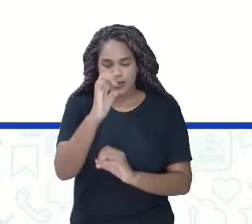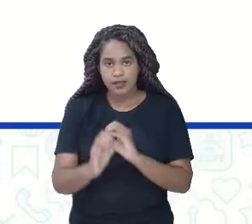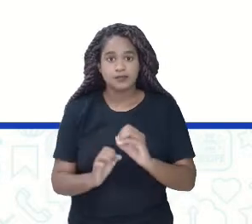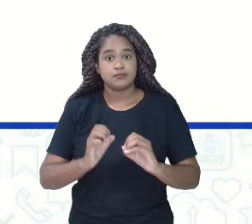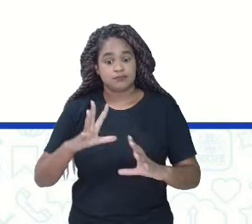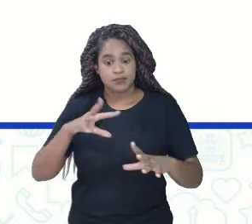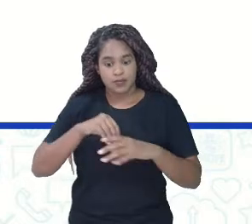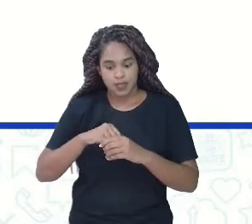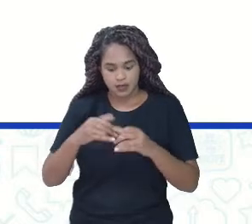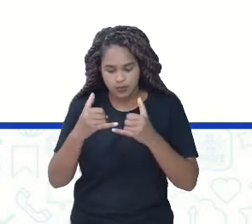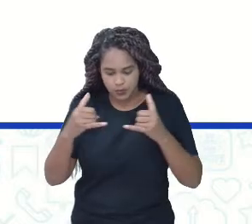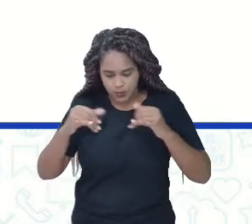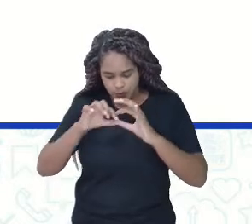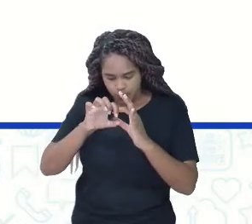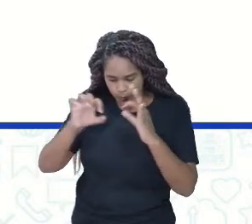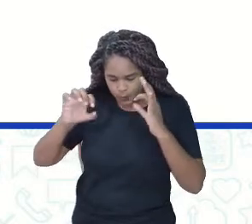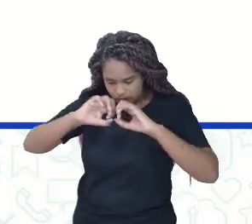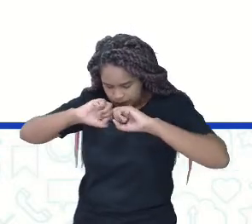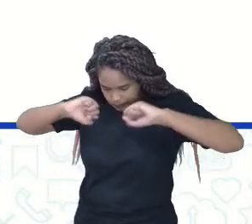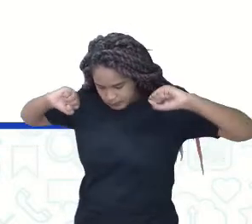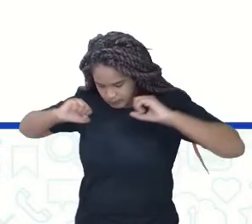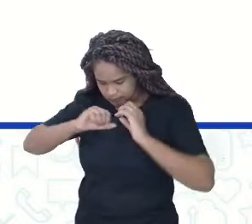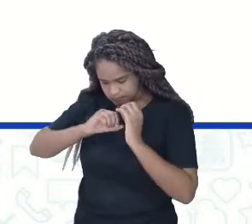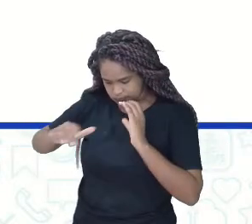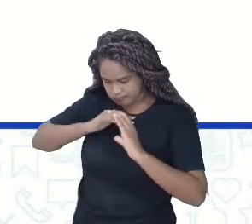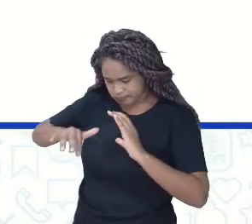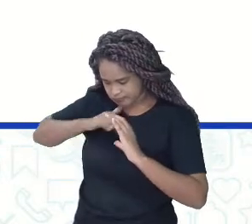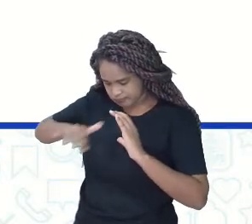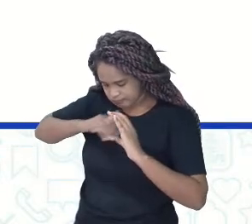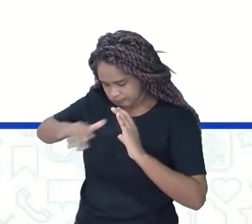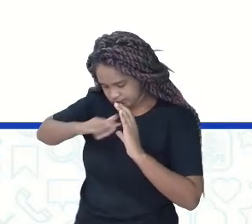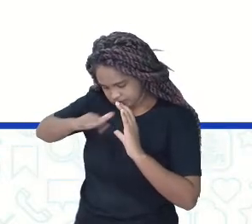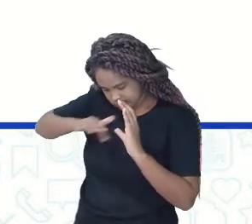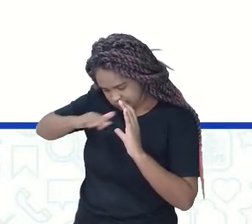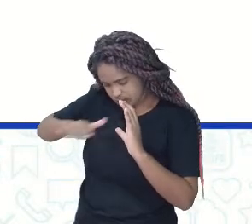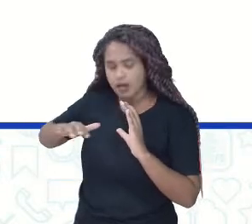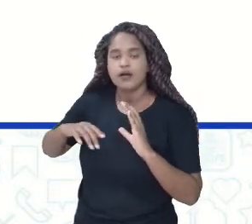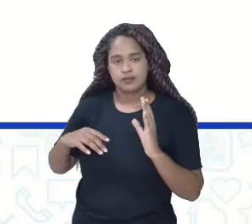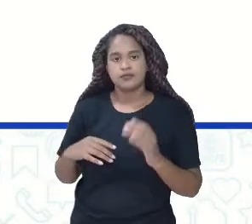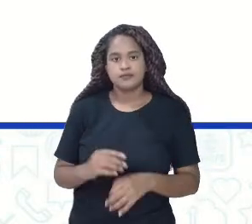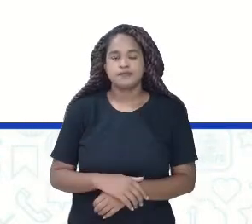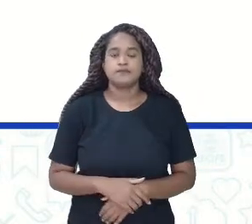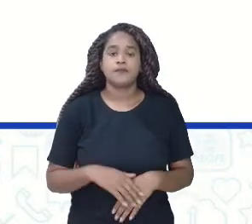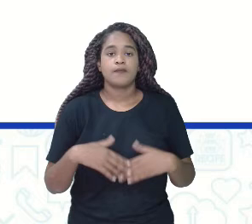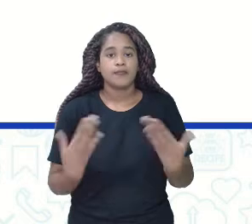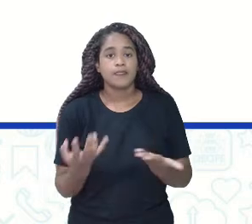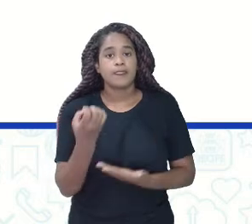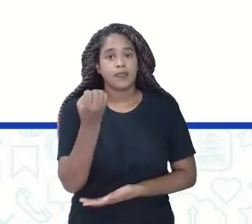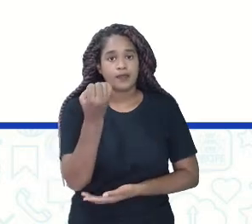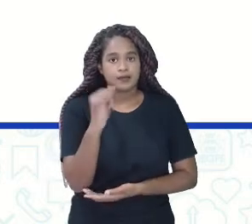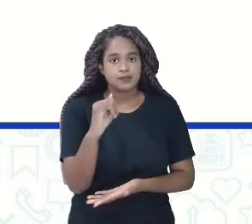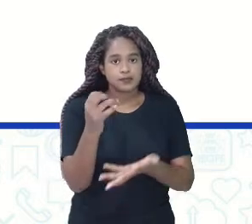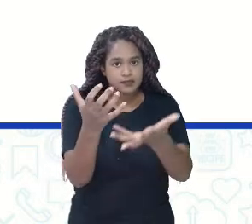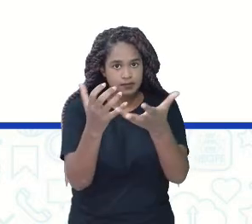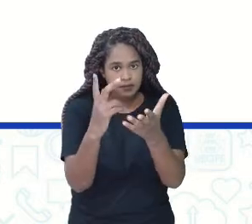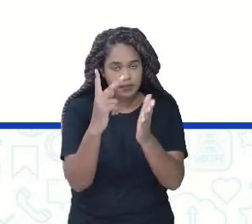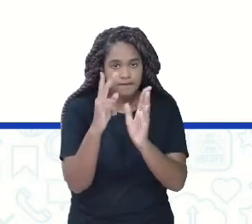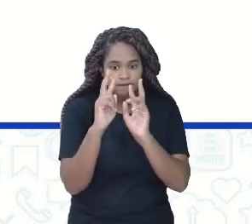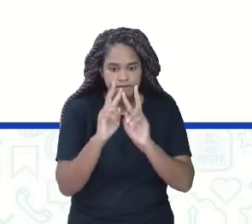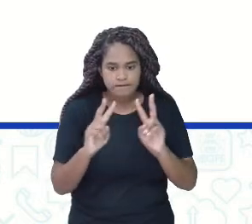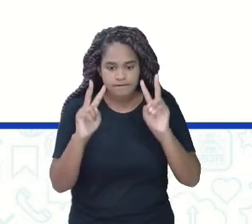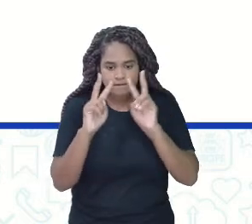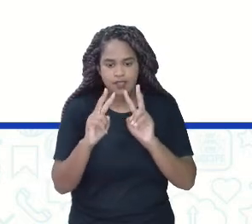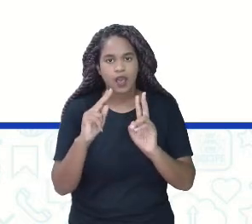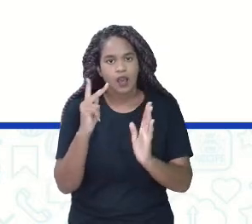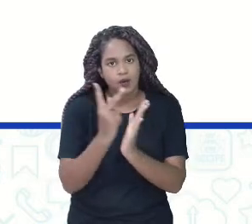condutor elétrico. E quando as extremidades apresentam diferença e tensão elétrica. Então, para que ocorra a corrente elétrica,